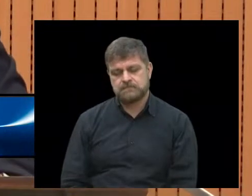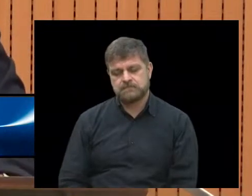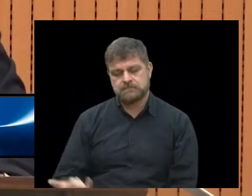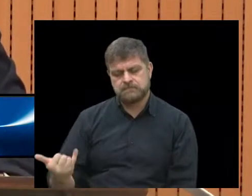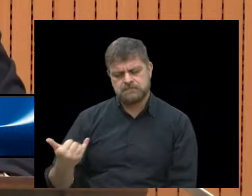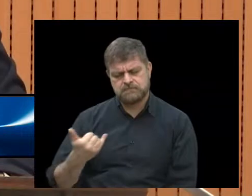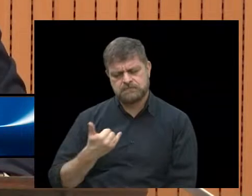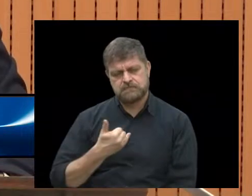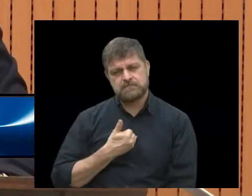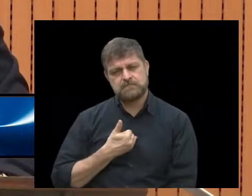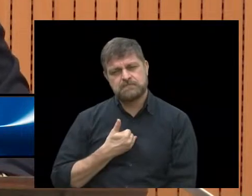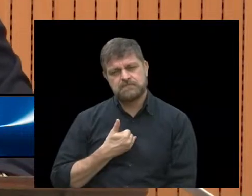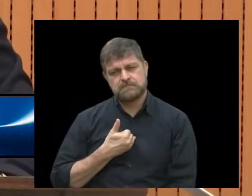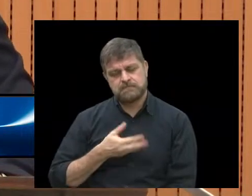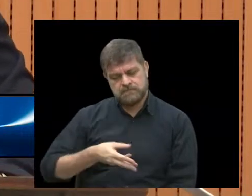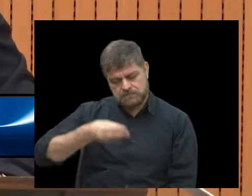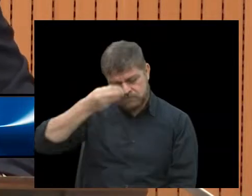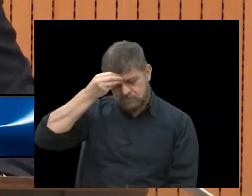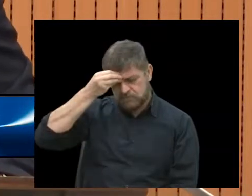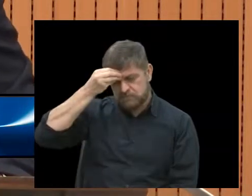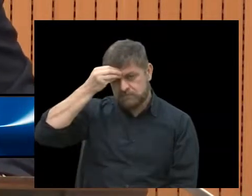conhecimento,